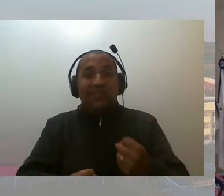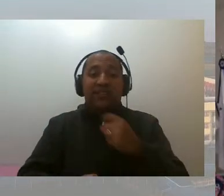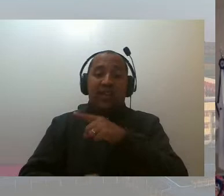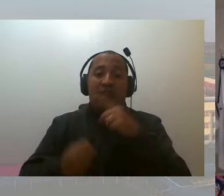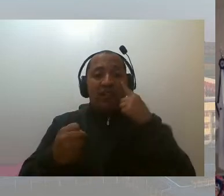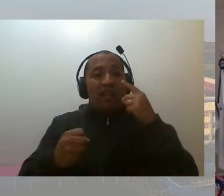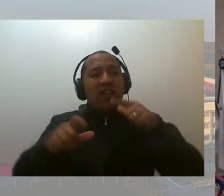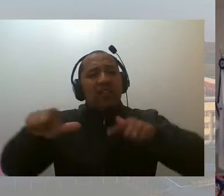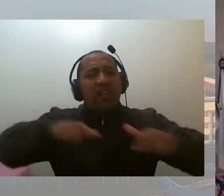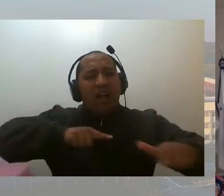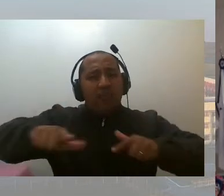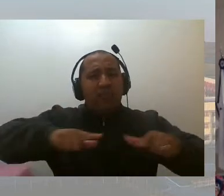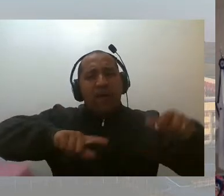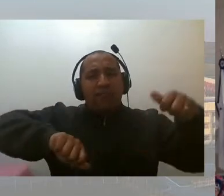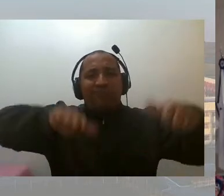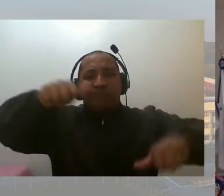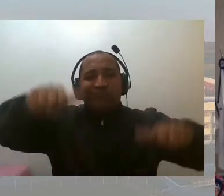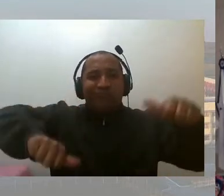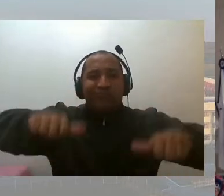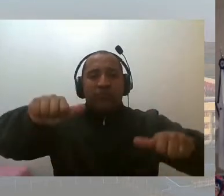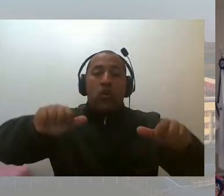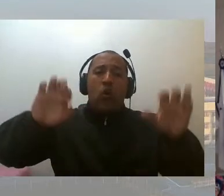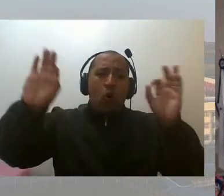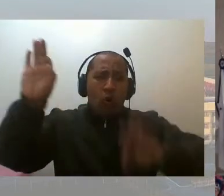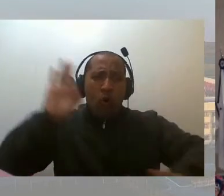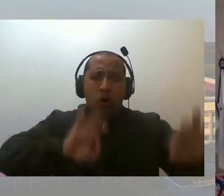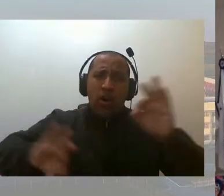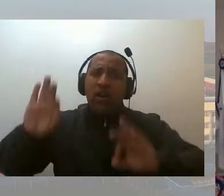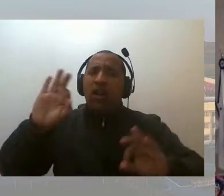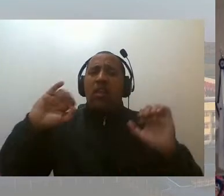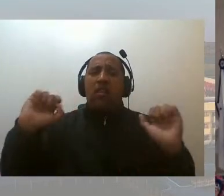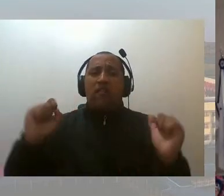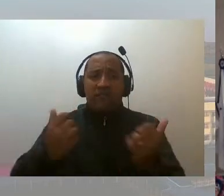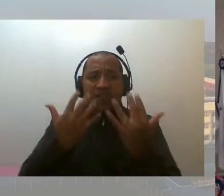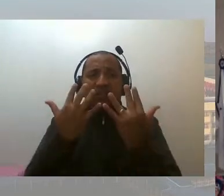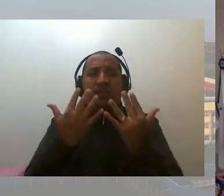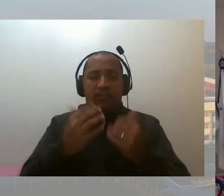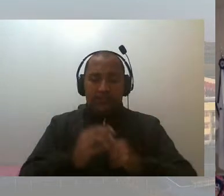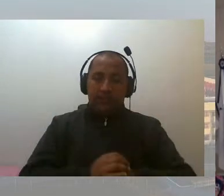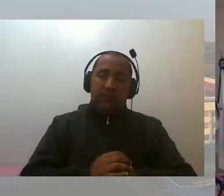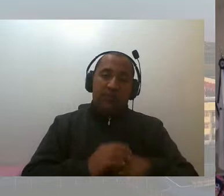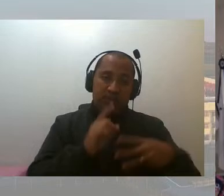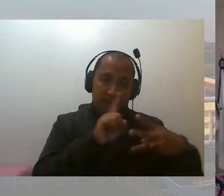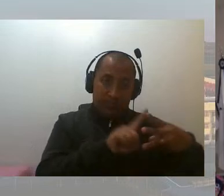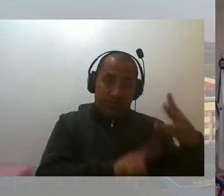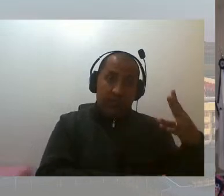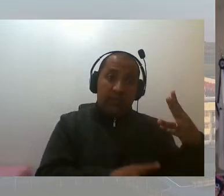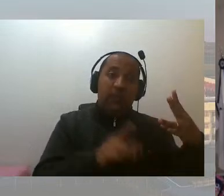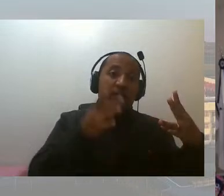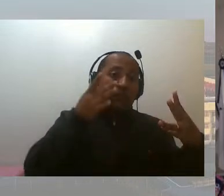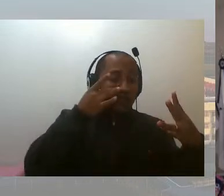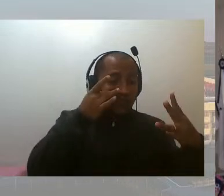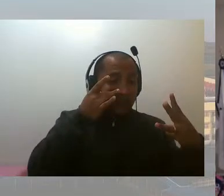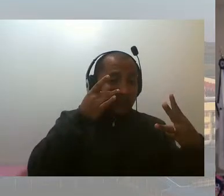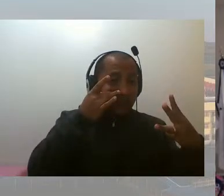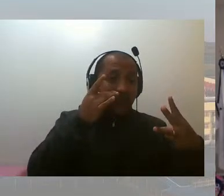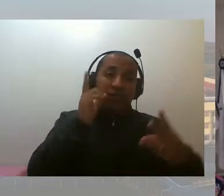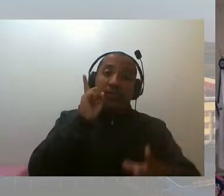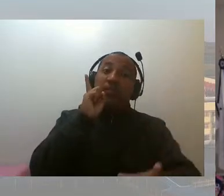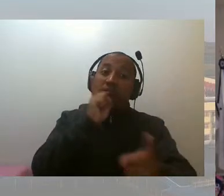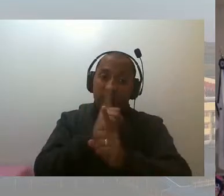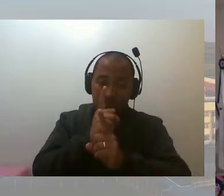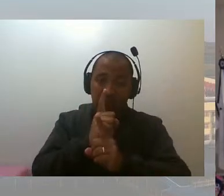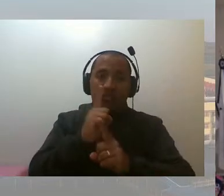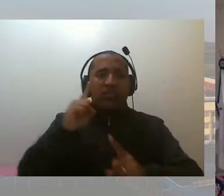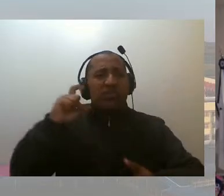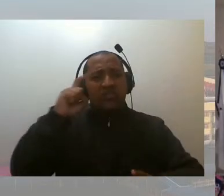os trabalhos, que organiza a logística do evento. Nas 3 edições presenciais, a gente encontrou